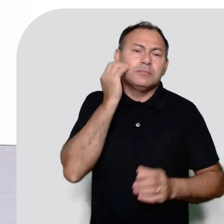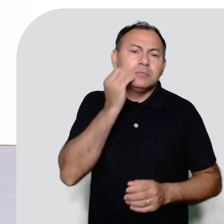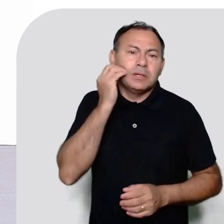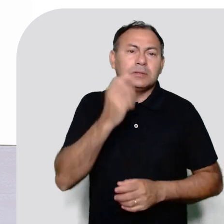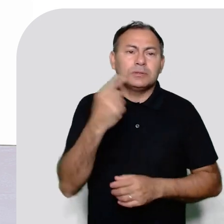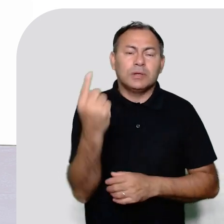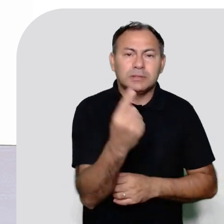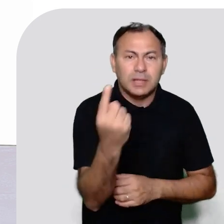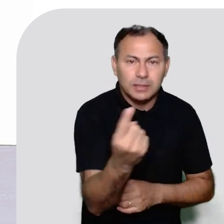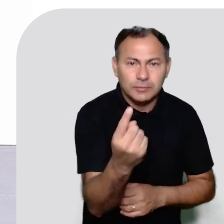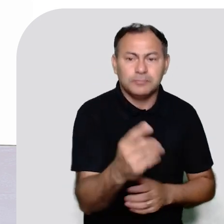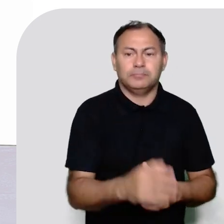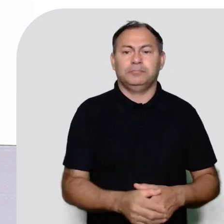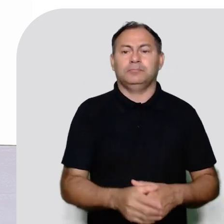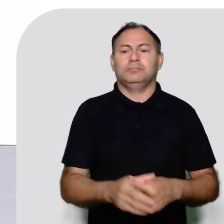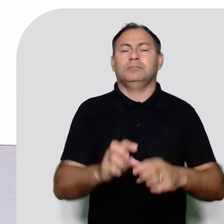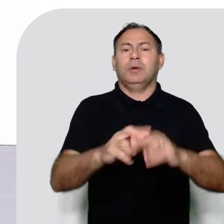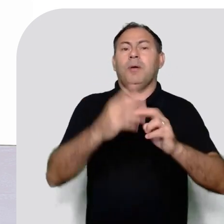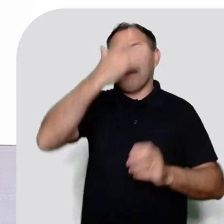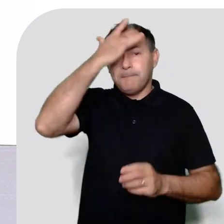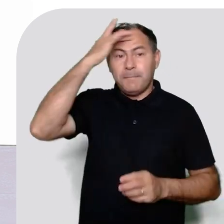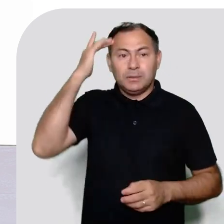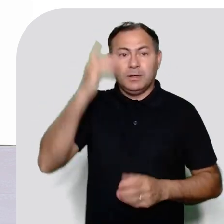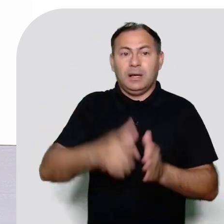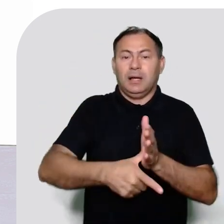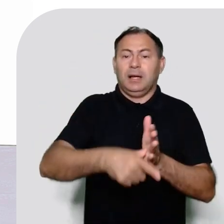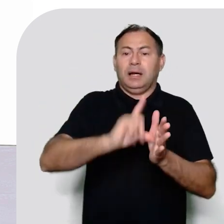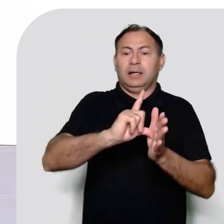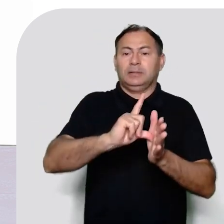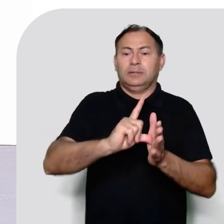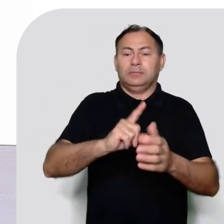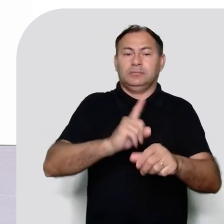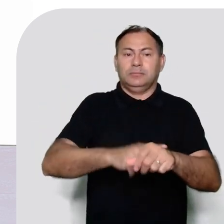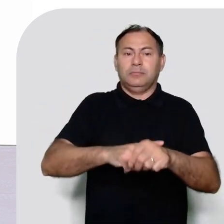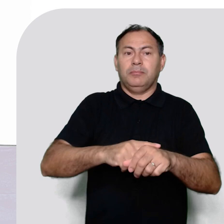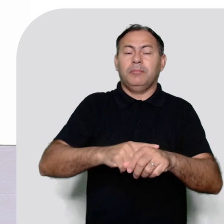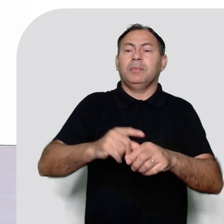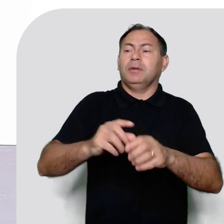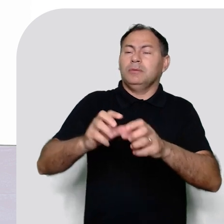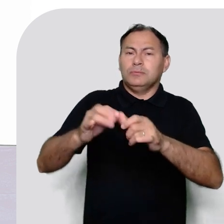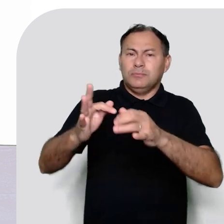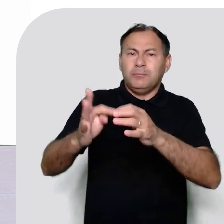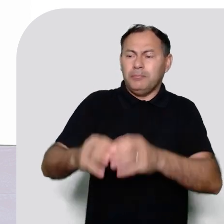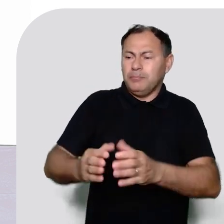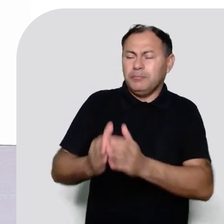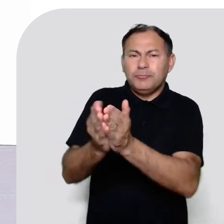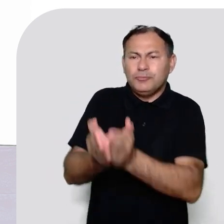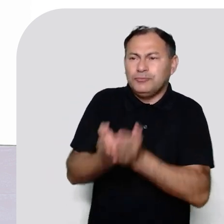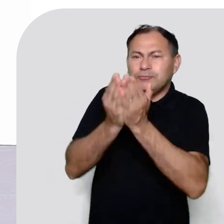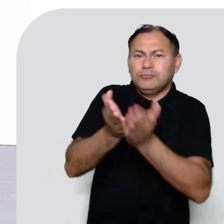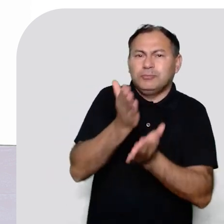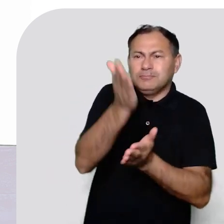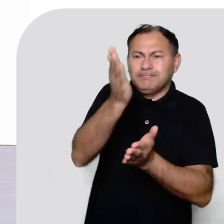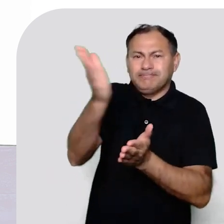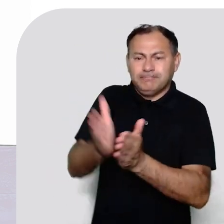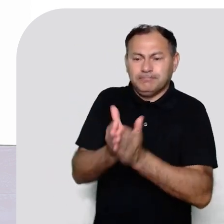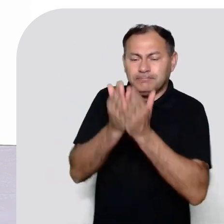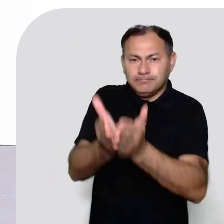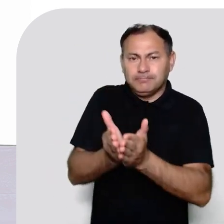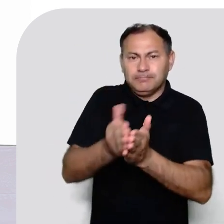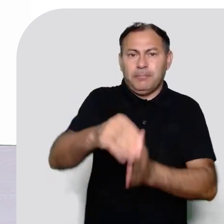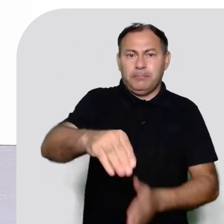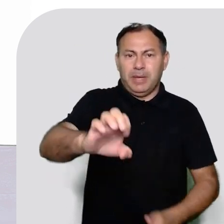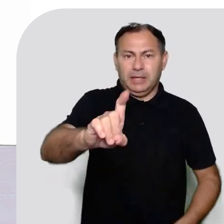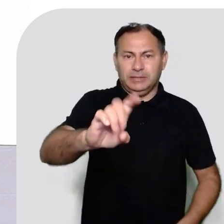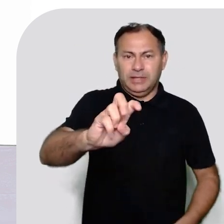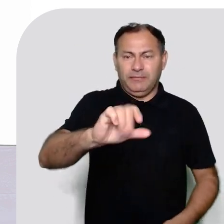experiências sozinho, por um homem que antes, na era medieval, que tem seus benefícios